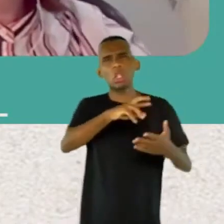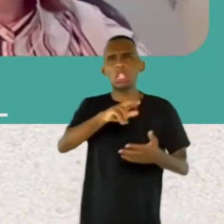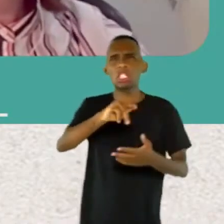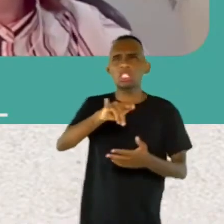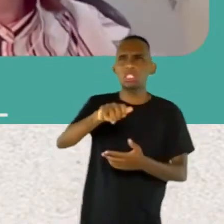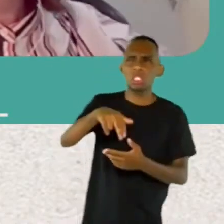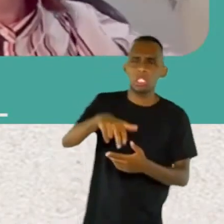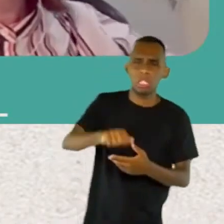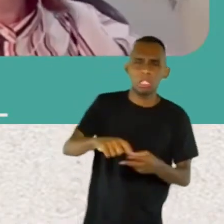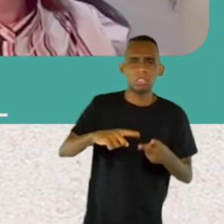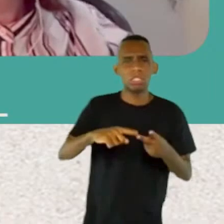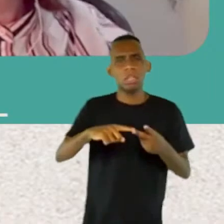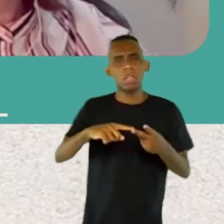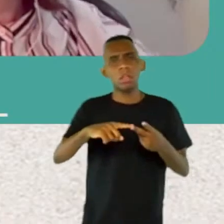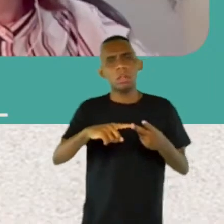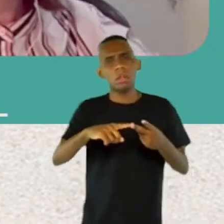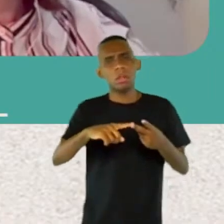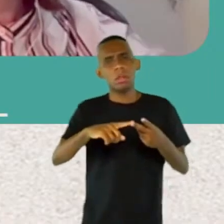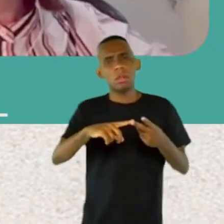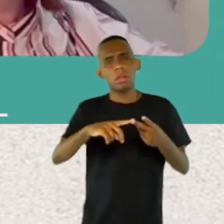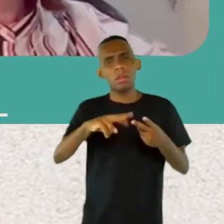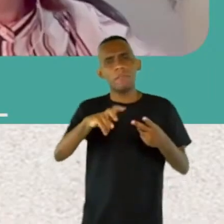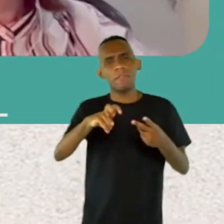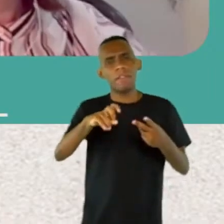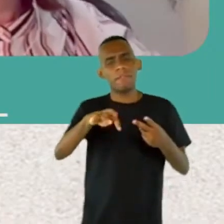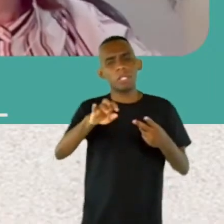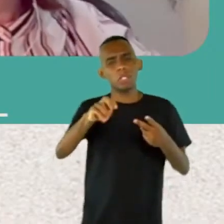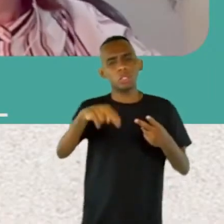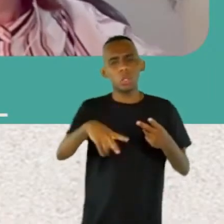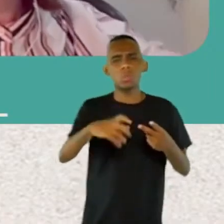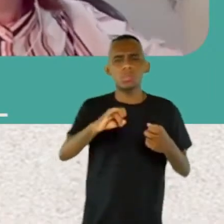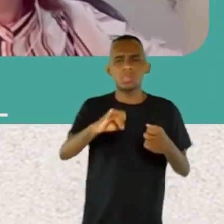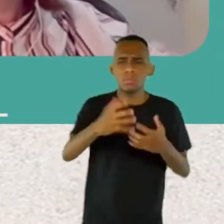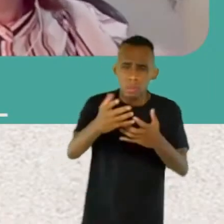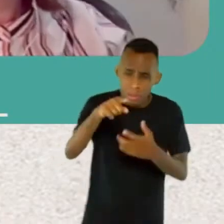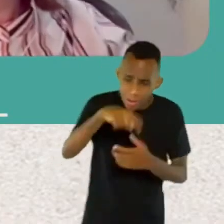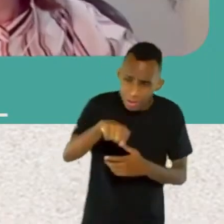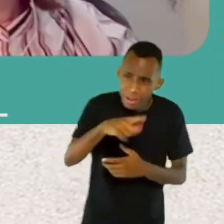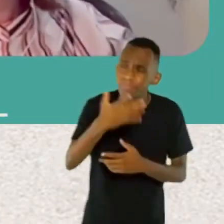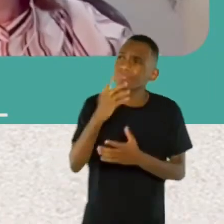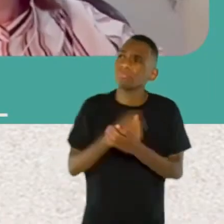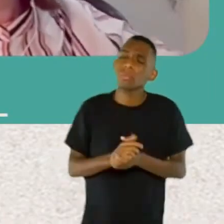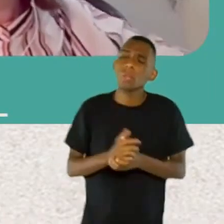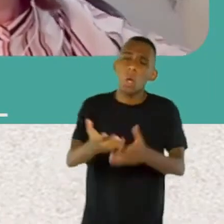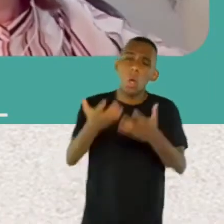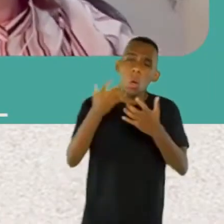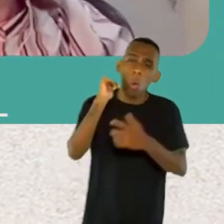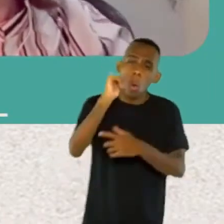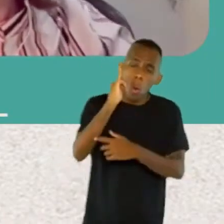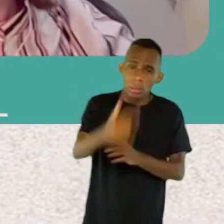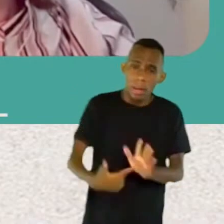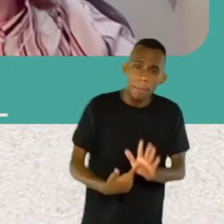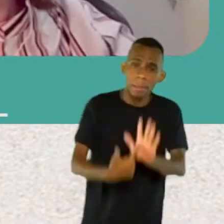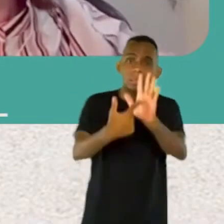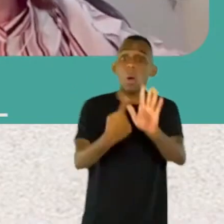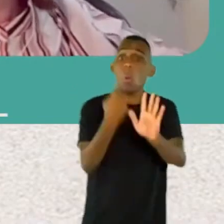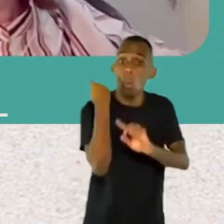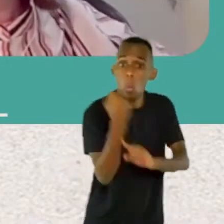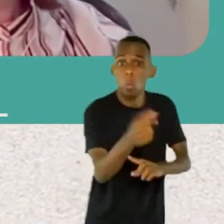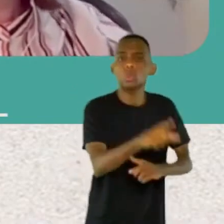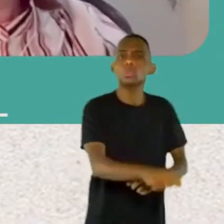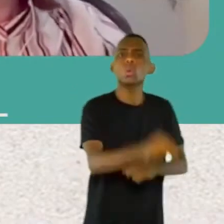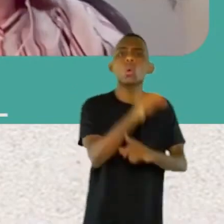do Weverton. Se você tivesse que me contar um caso de um deles para ilustrar o seu livro, qual